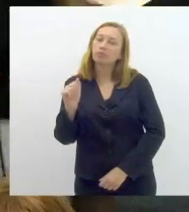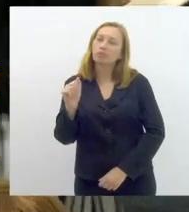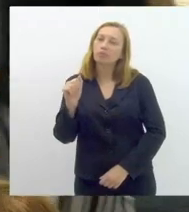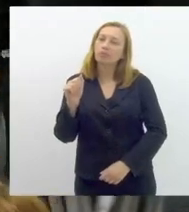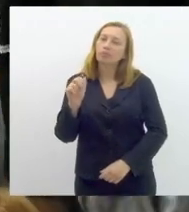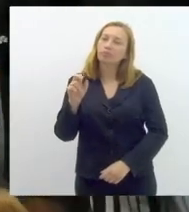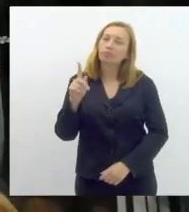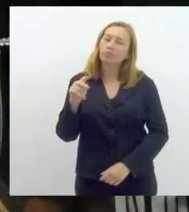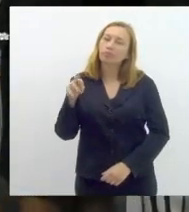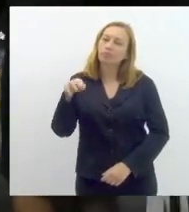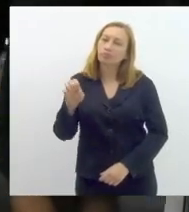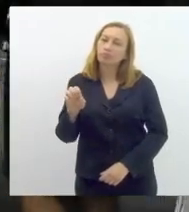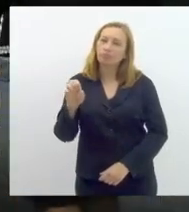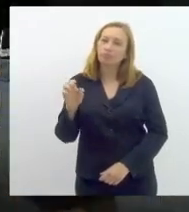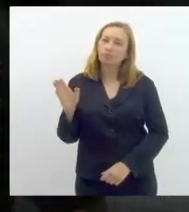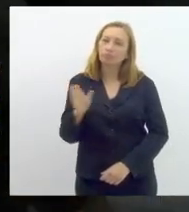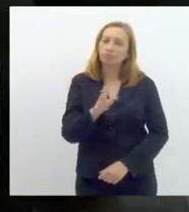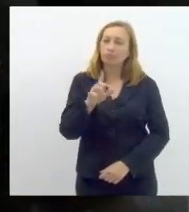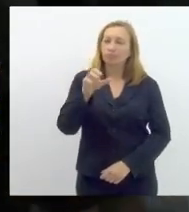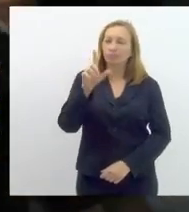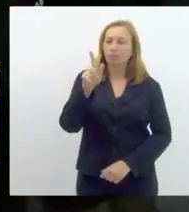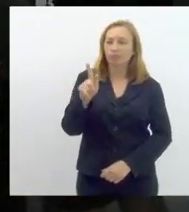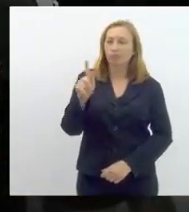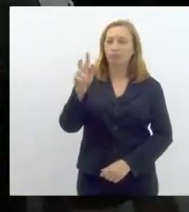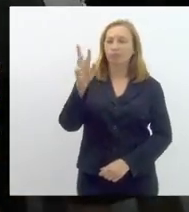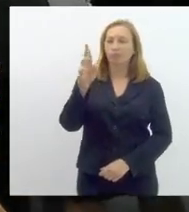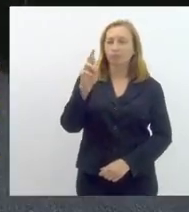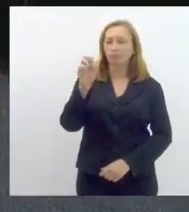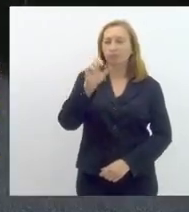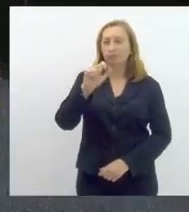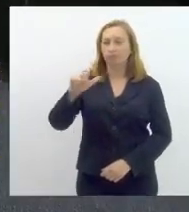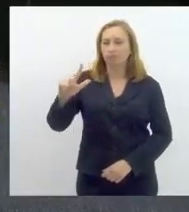Medeiros Rodrigues Jesus.